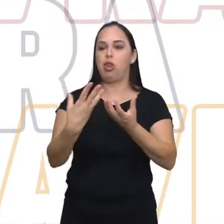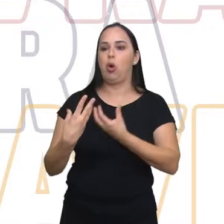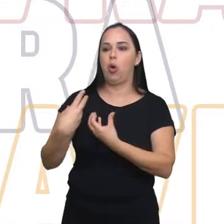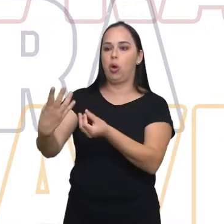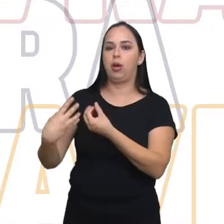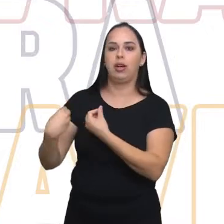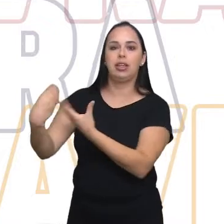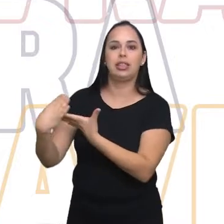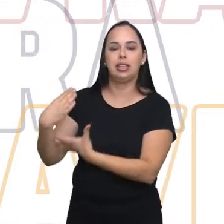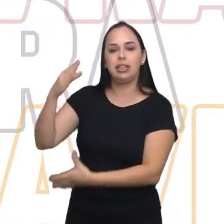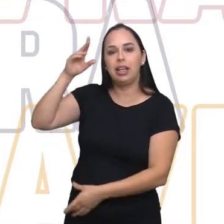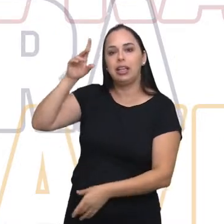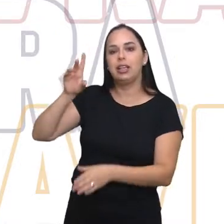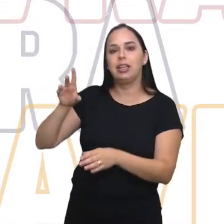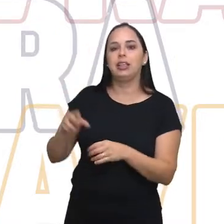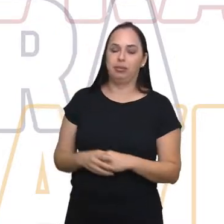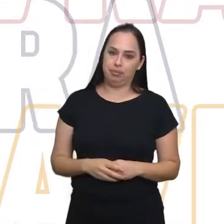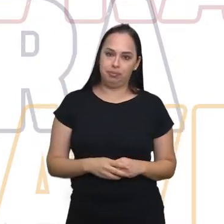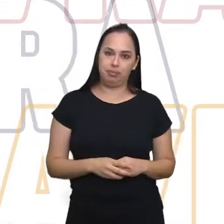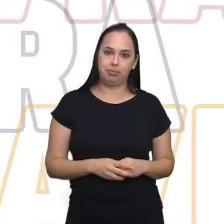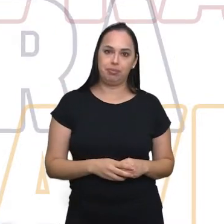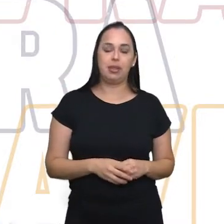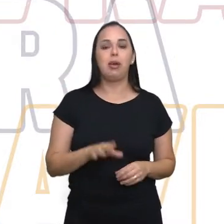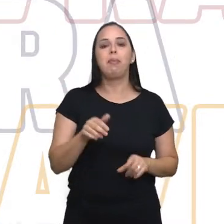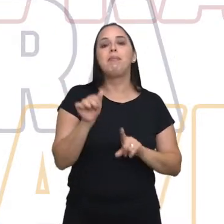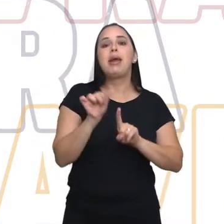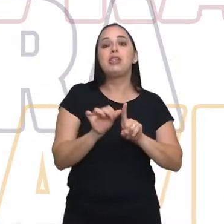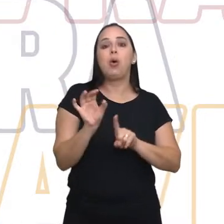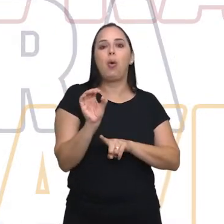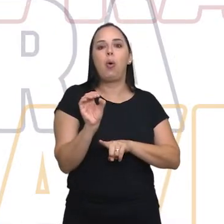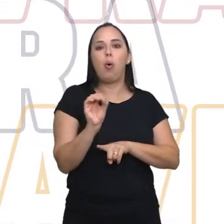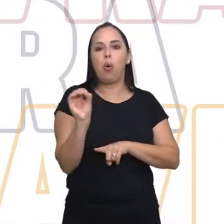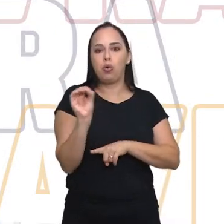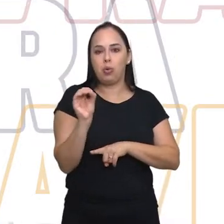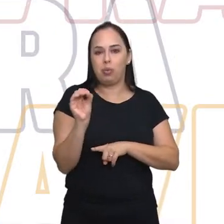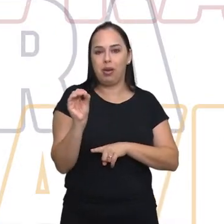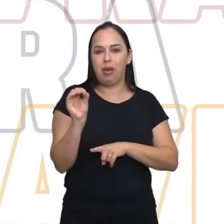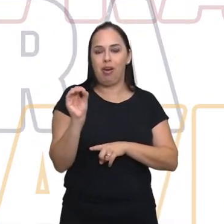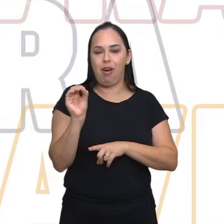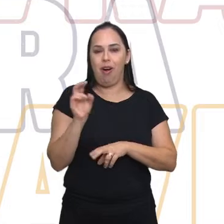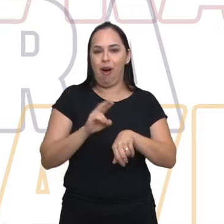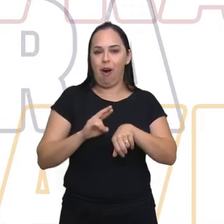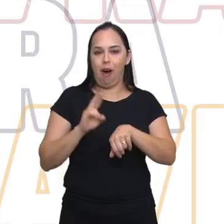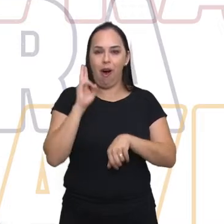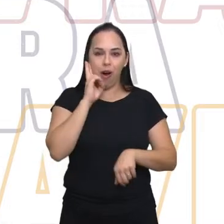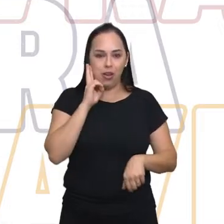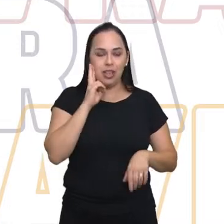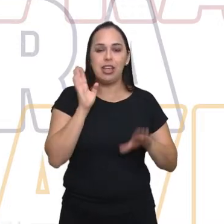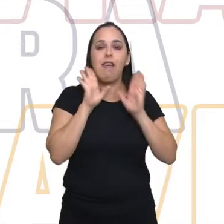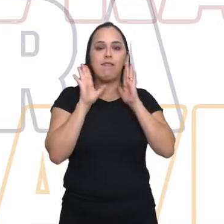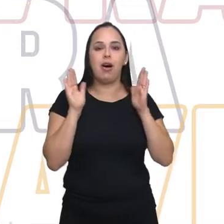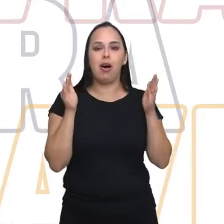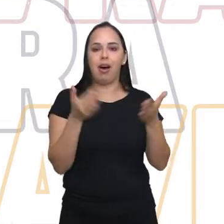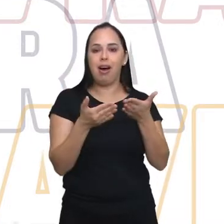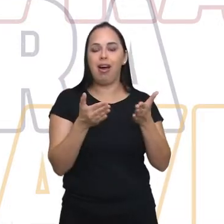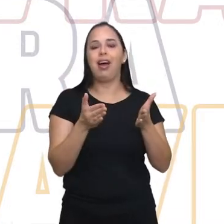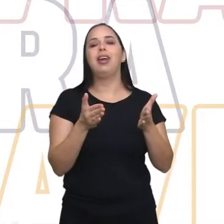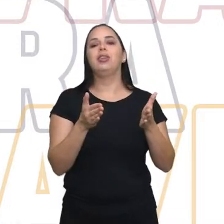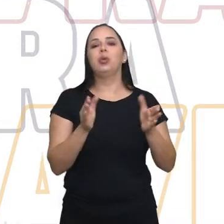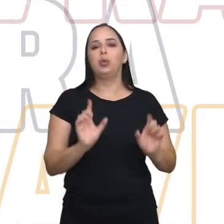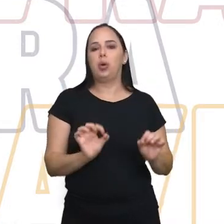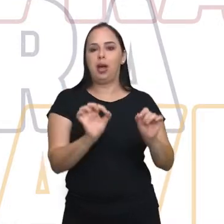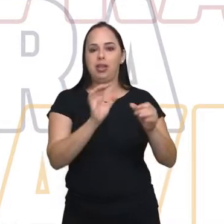para doação, que vem muito. No Outubro Rosa, que tem o ênfase do câncer de mama, então muitas pessoas nos